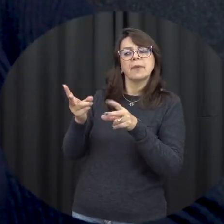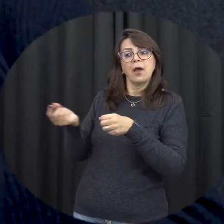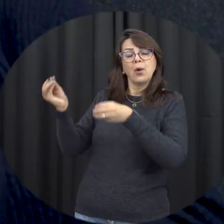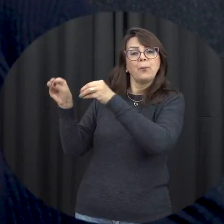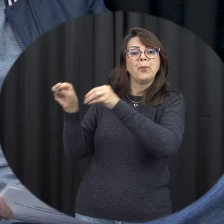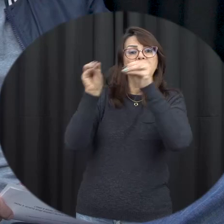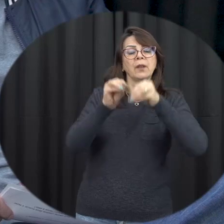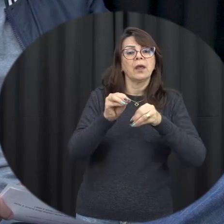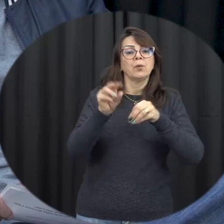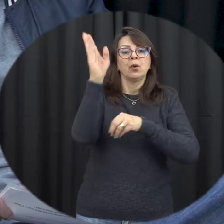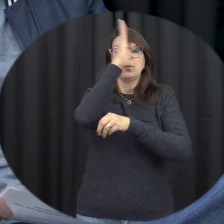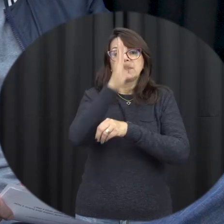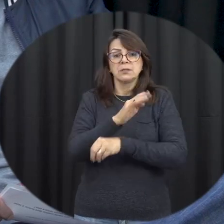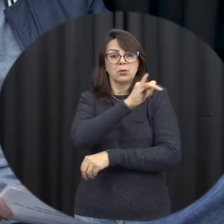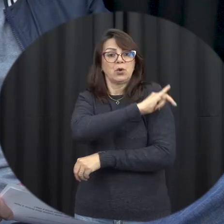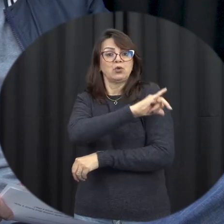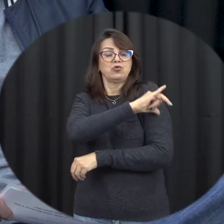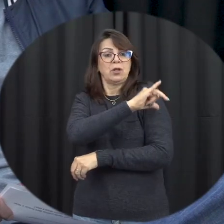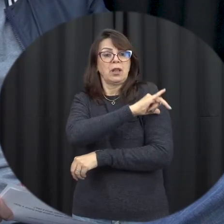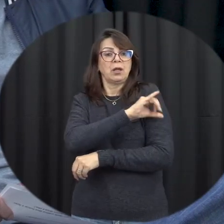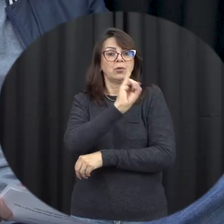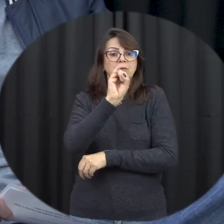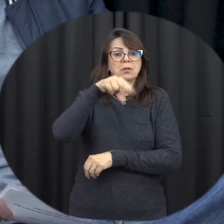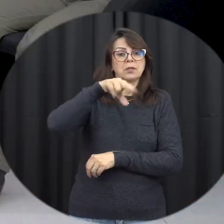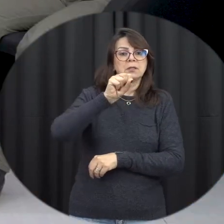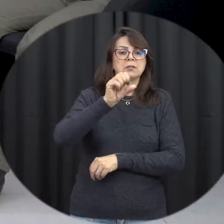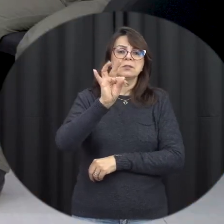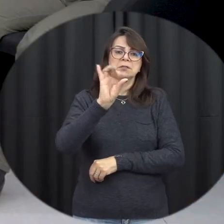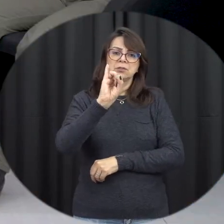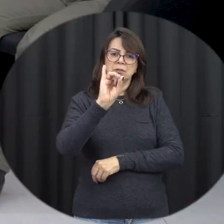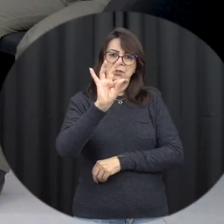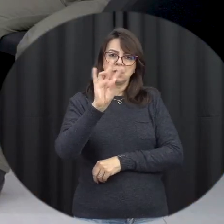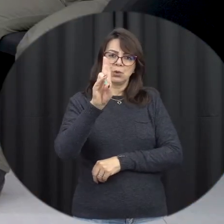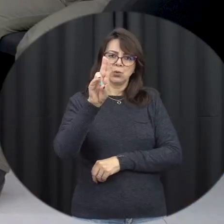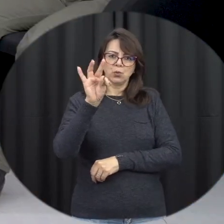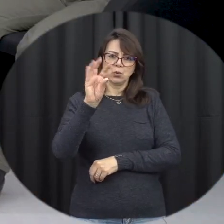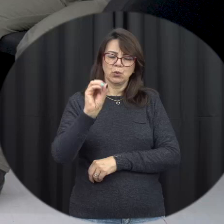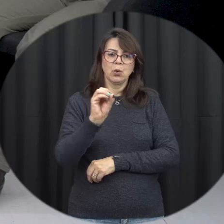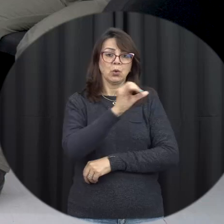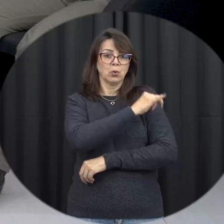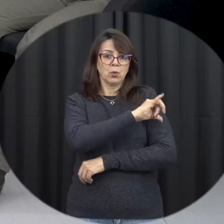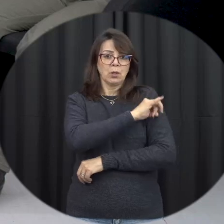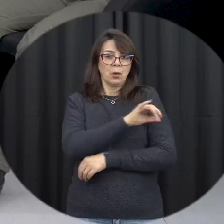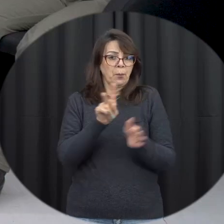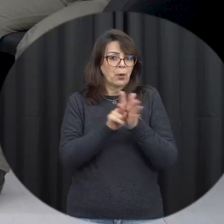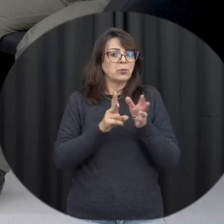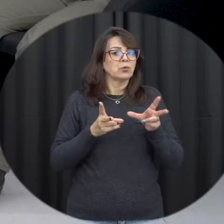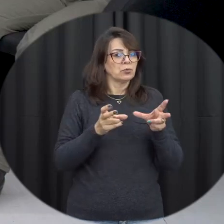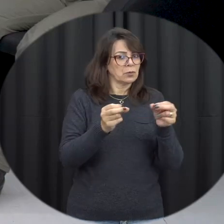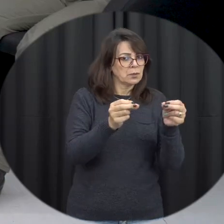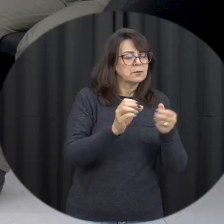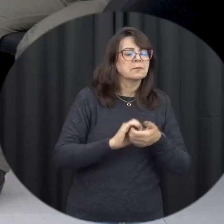vim para o Brasil fazer no Rio de Janeiro, no Instituto Nacional do Câncer, o INCA. Realmente foi assim meio